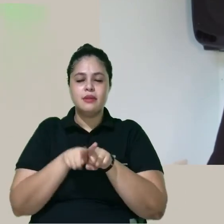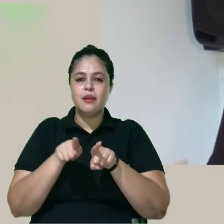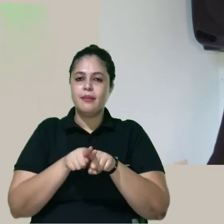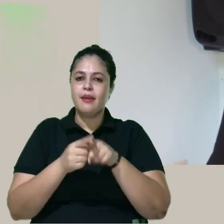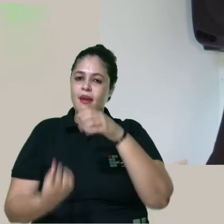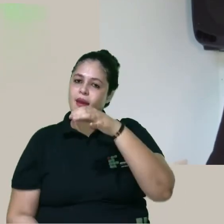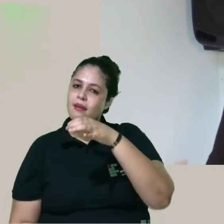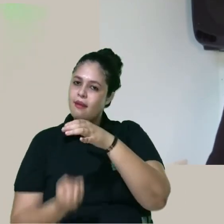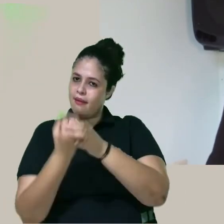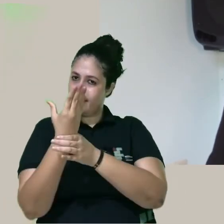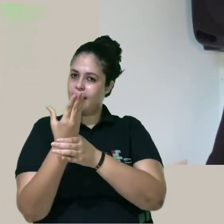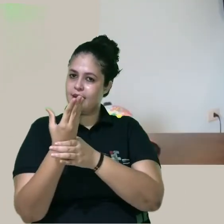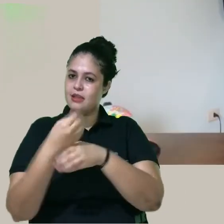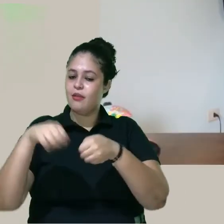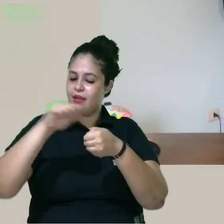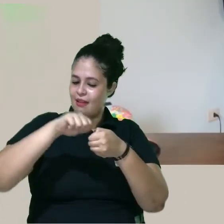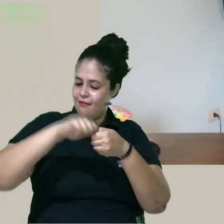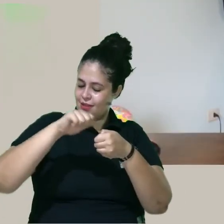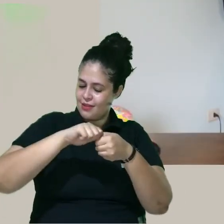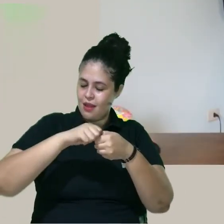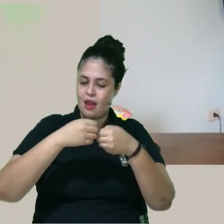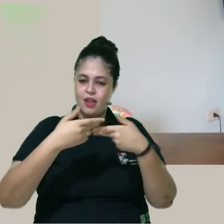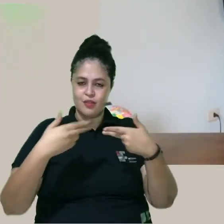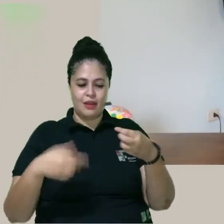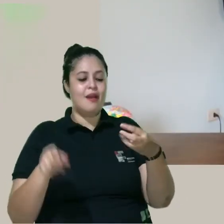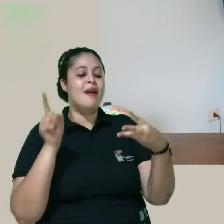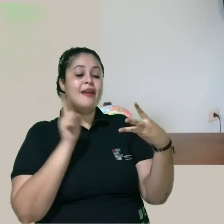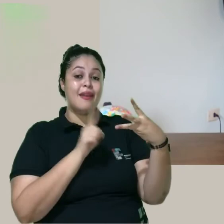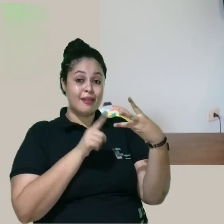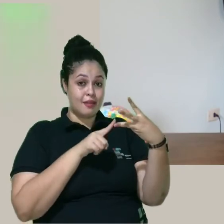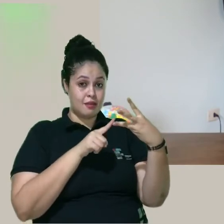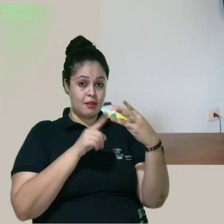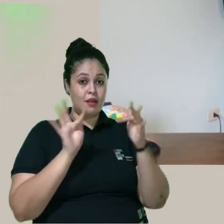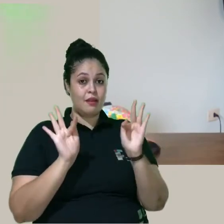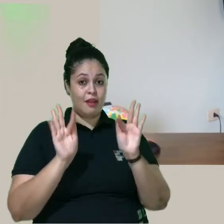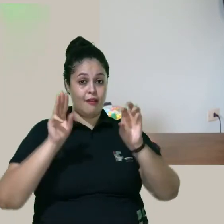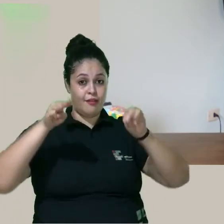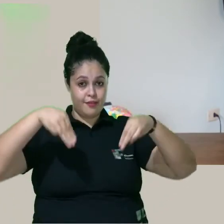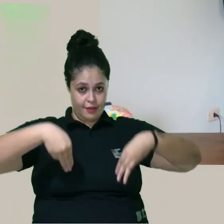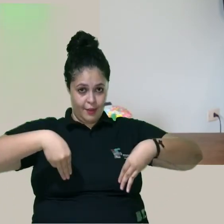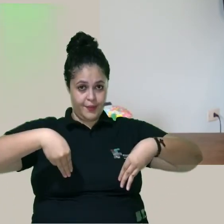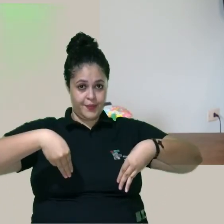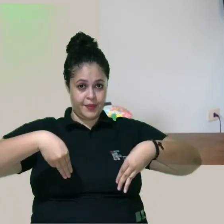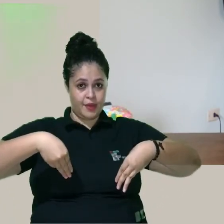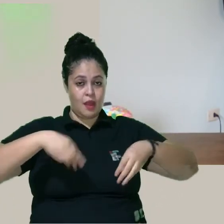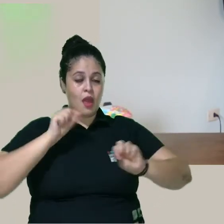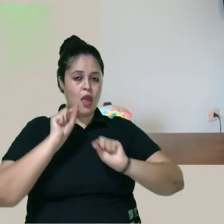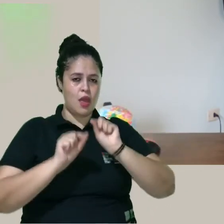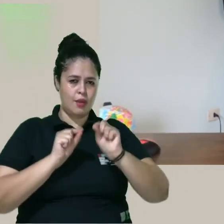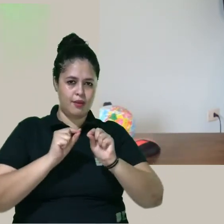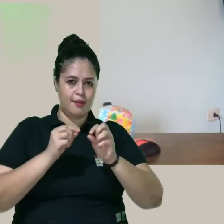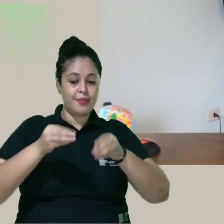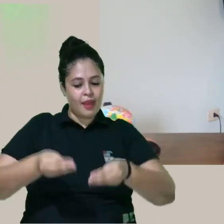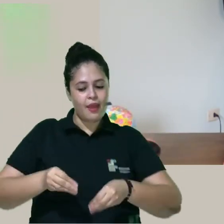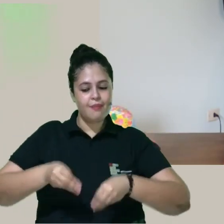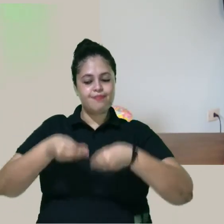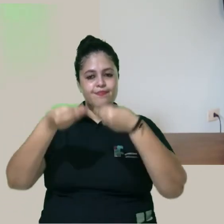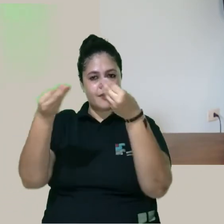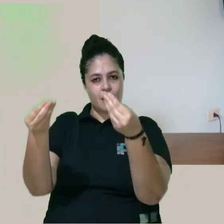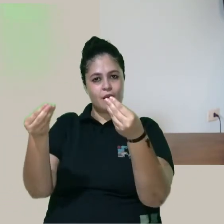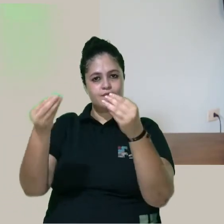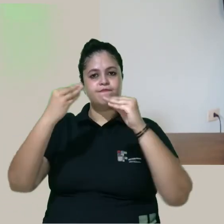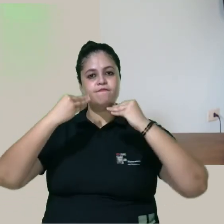na elaboração da atividade. E a terceira etapa, que é a final, é a etapa de